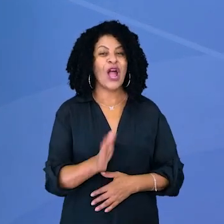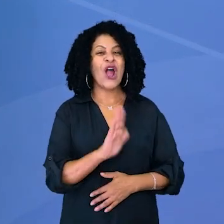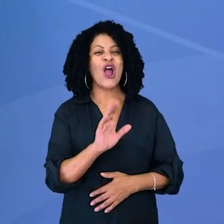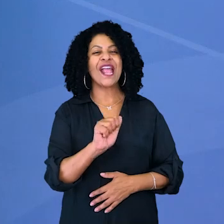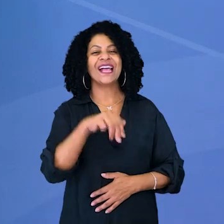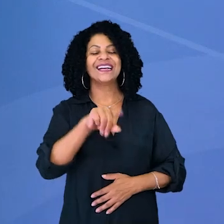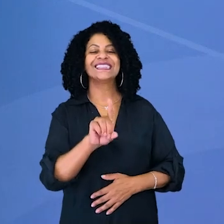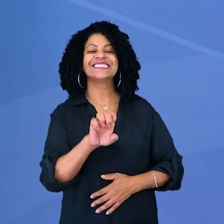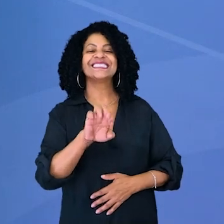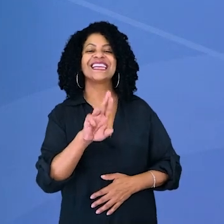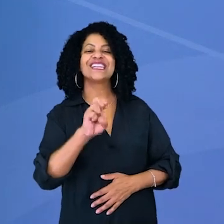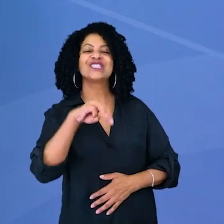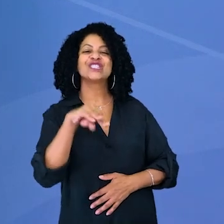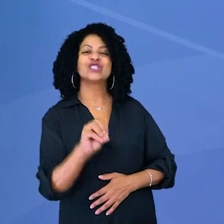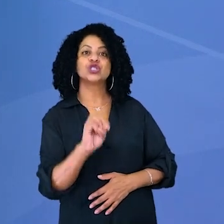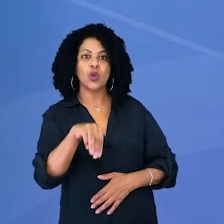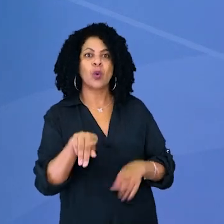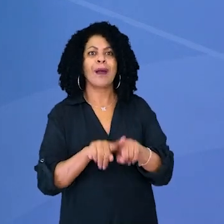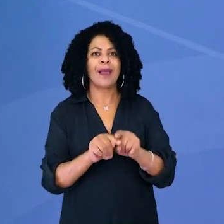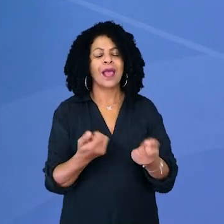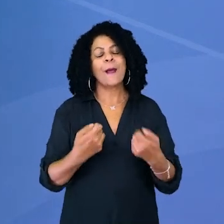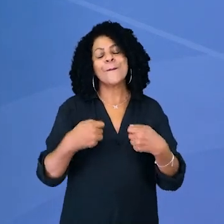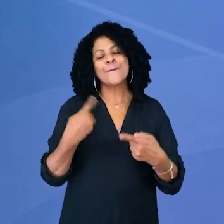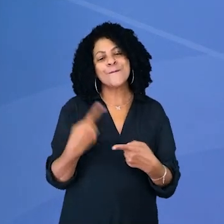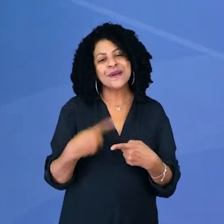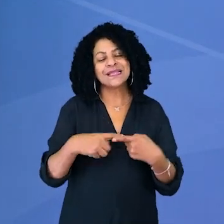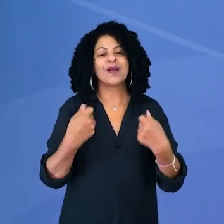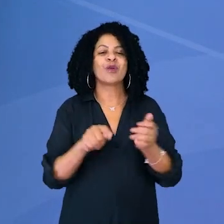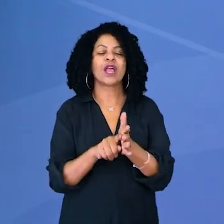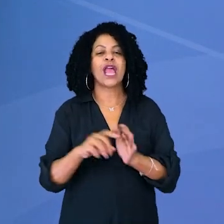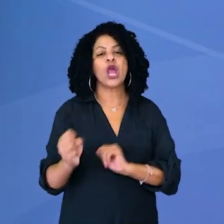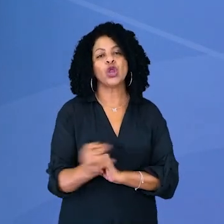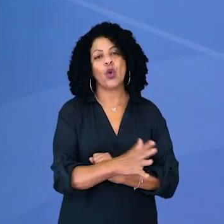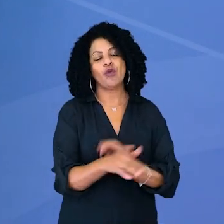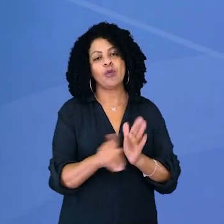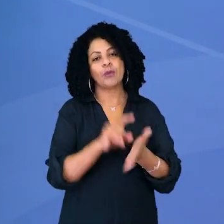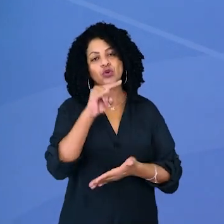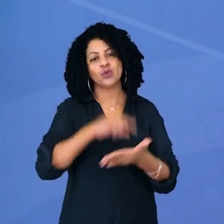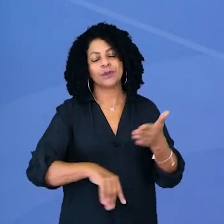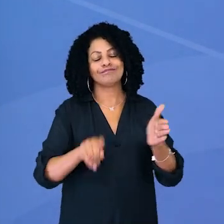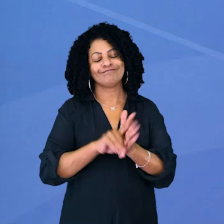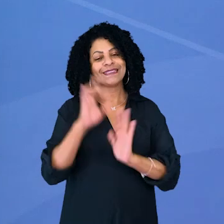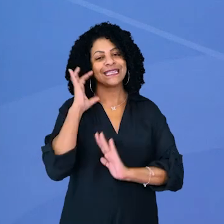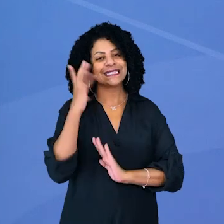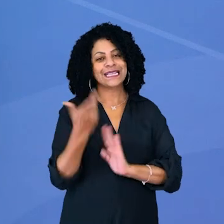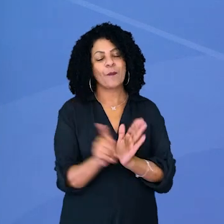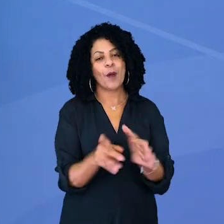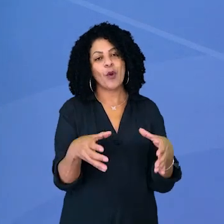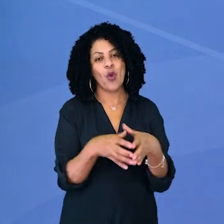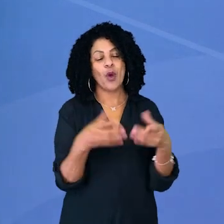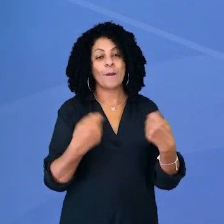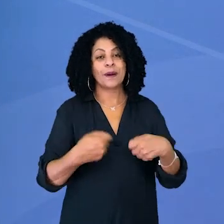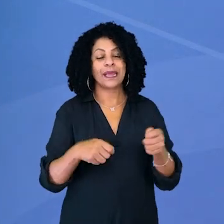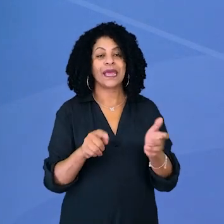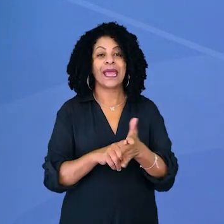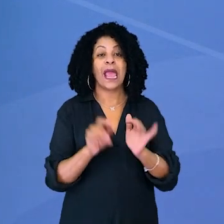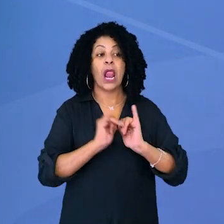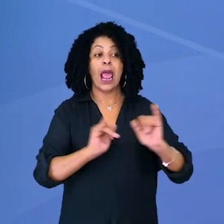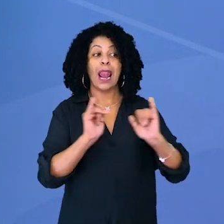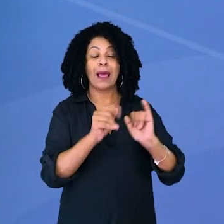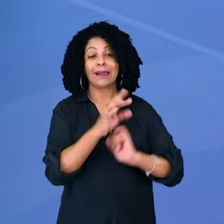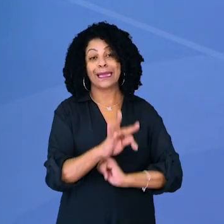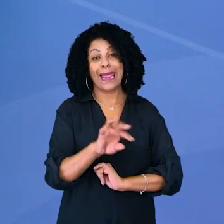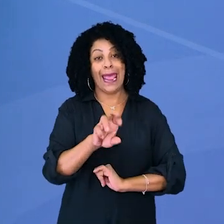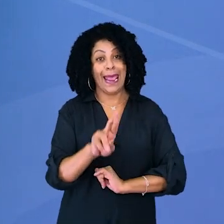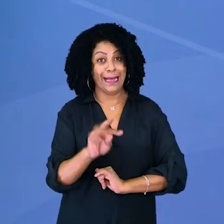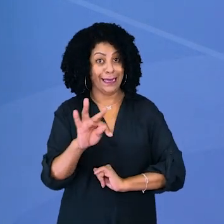Olá, Anderson. Olá, Luana. Isso ocorreu porque a existência de um fato novo, capaz de influenciar a decisão colegiada, só foi informada